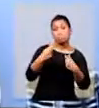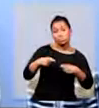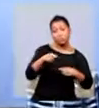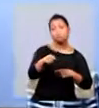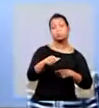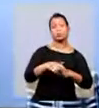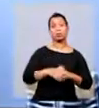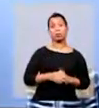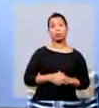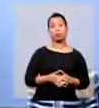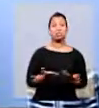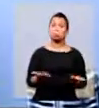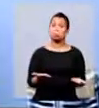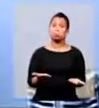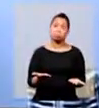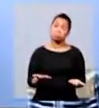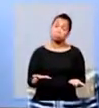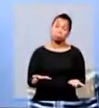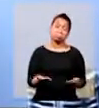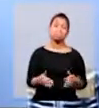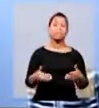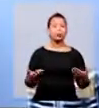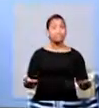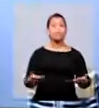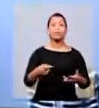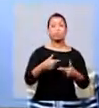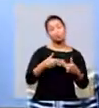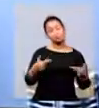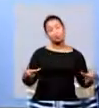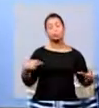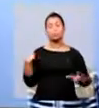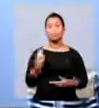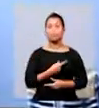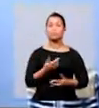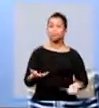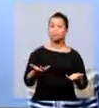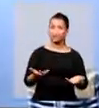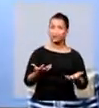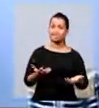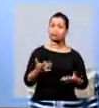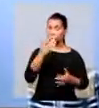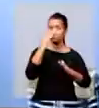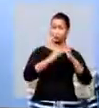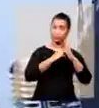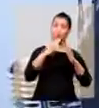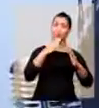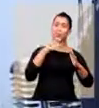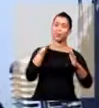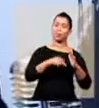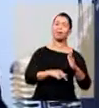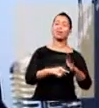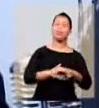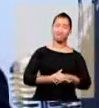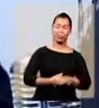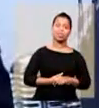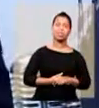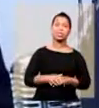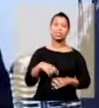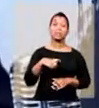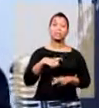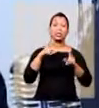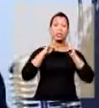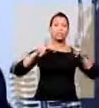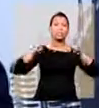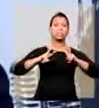que a gente quer que os empresários tenham esse conhecimento, né? E tenham essa visão em relação às pessoas com deficiência. Legal, vamos voltar, a gente